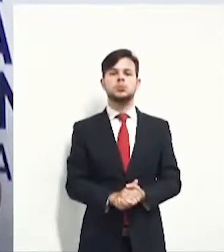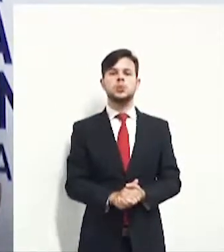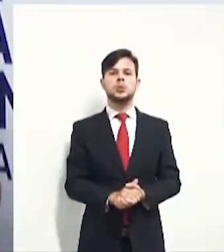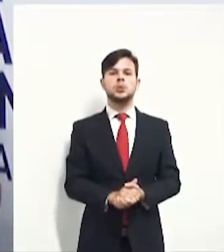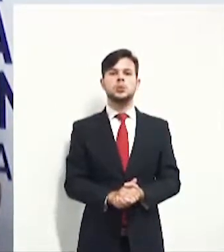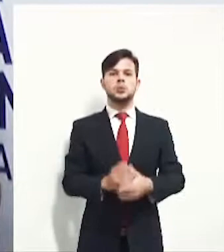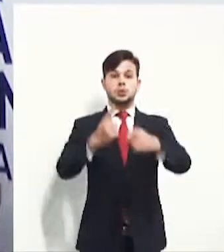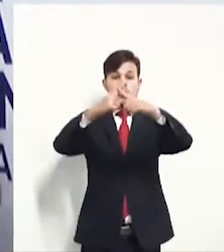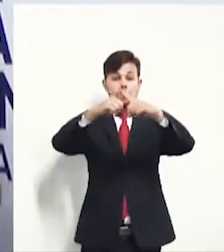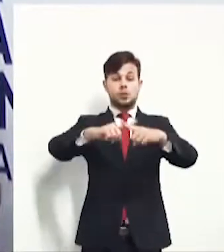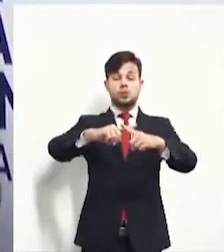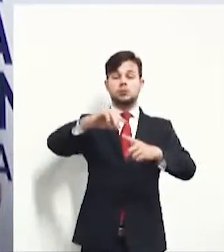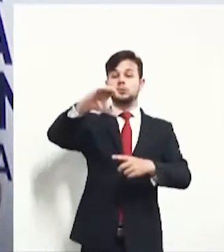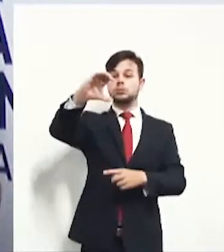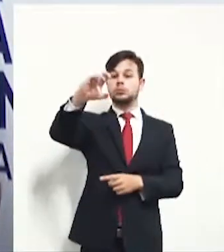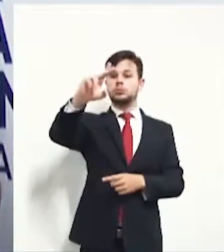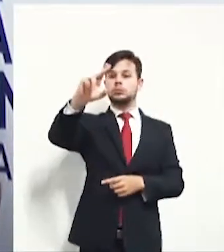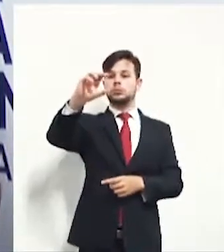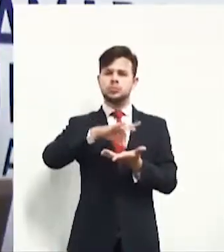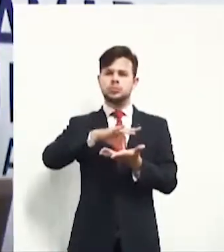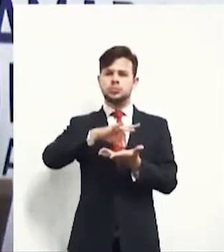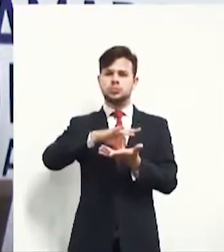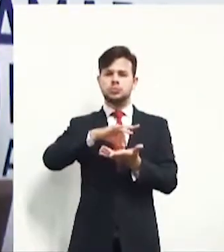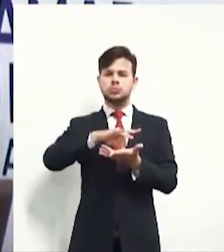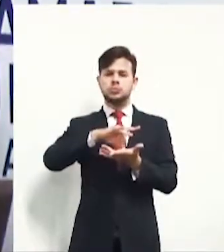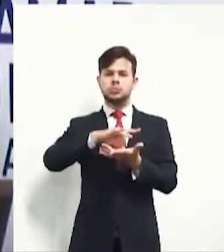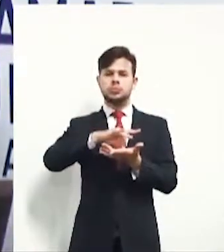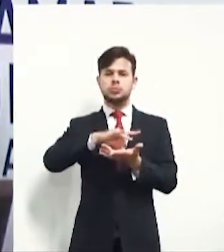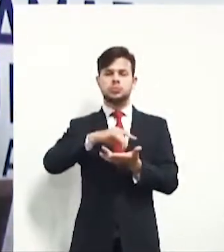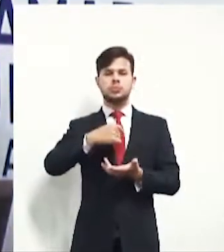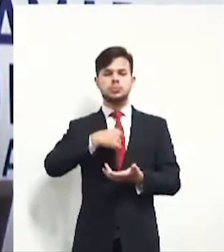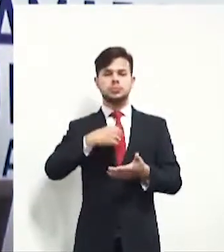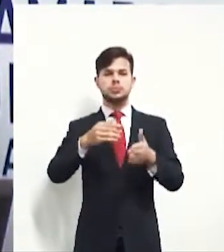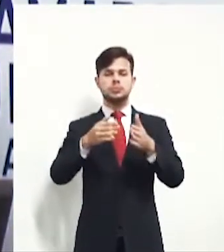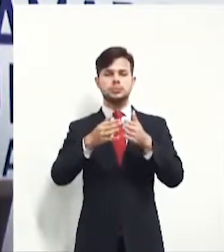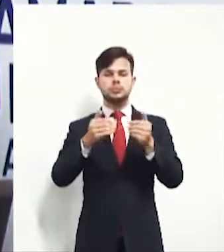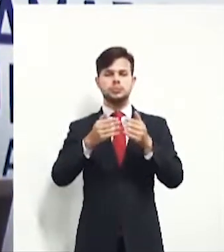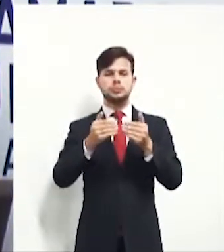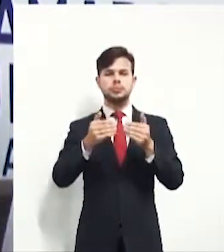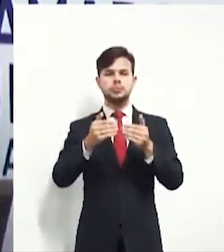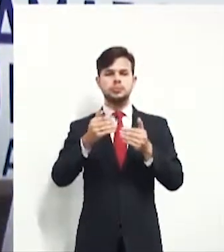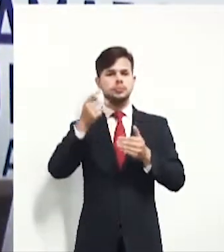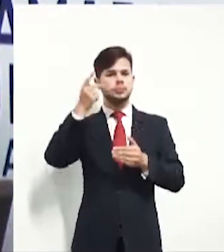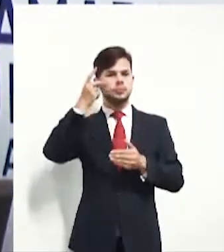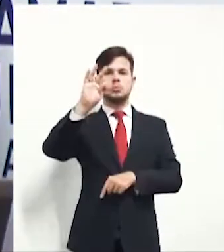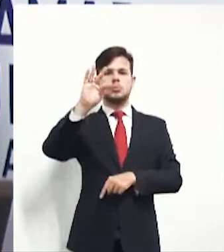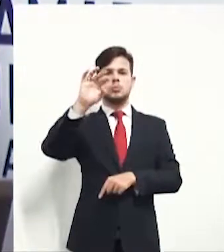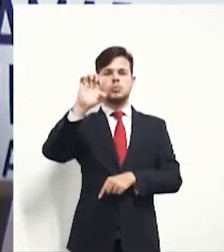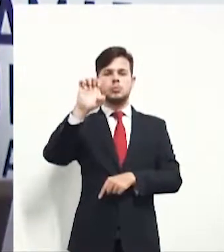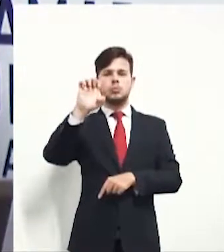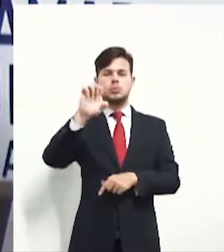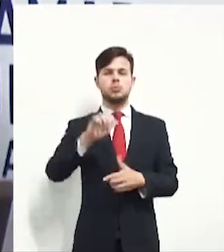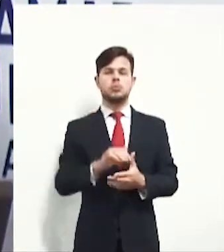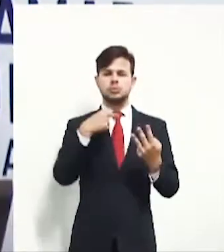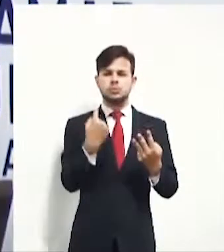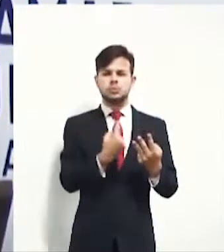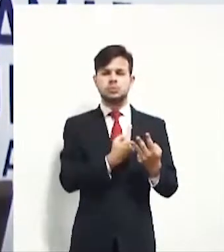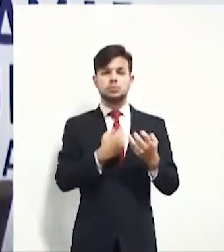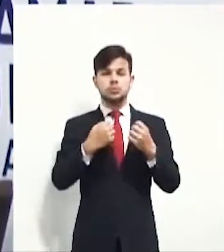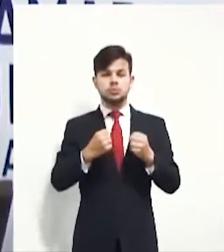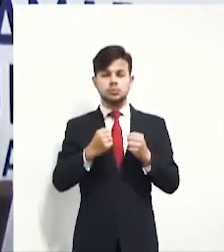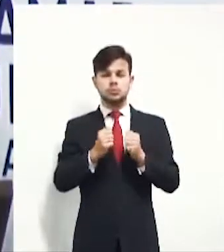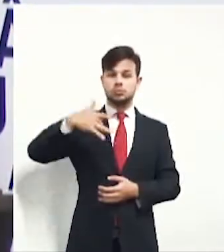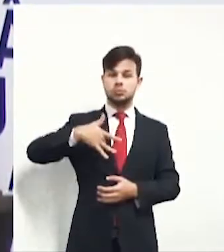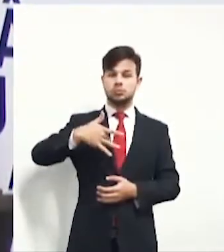CPI da Enel para Anápolis. Também utilizaram a tribuna os vereadores Alfredo Landim, Domingos Paula,